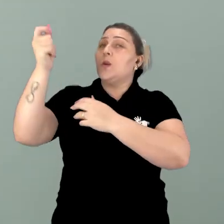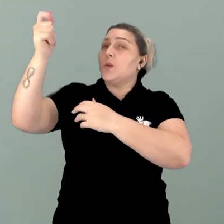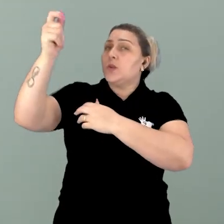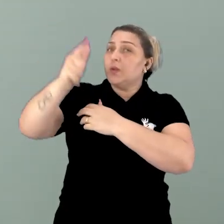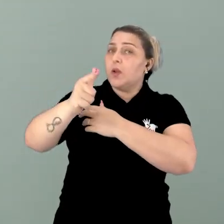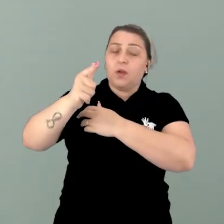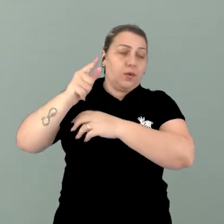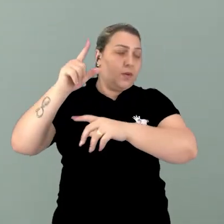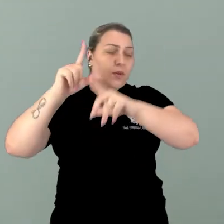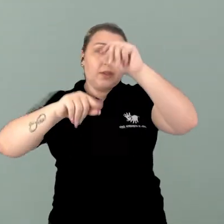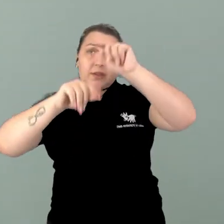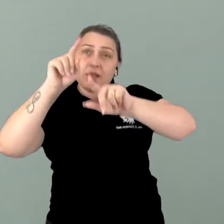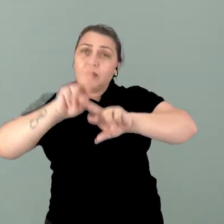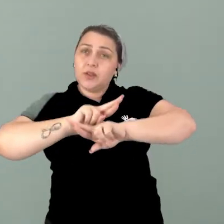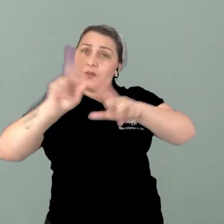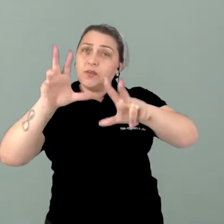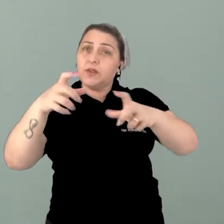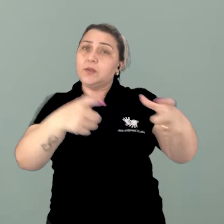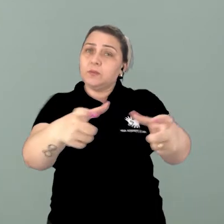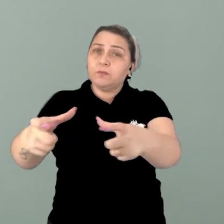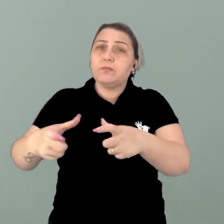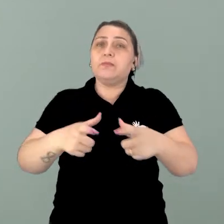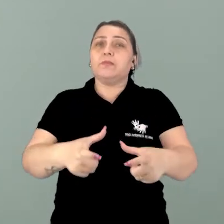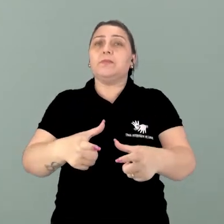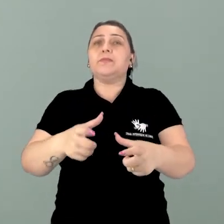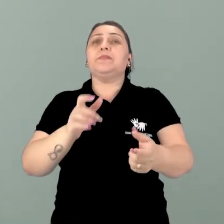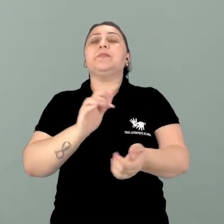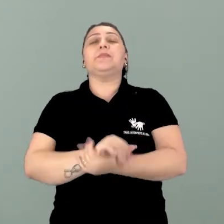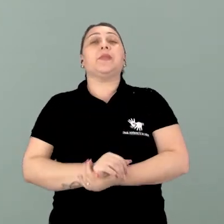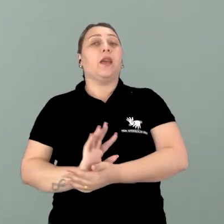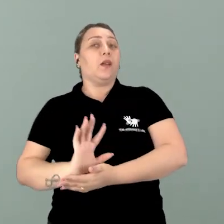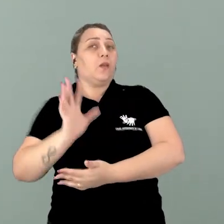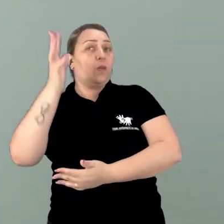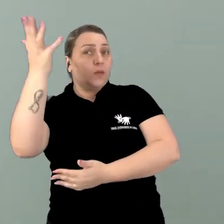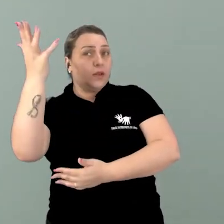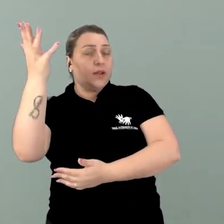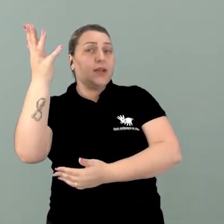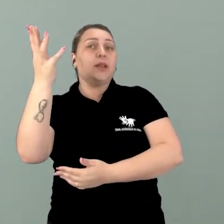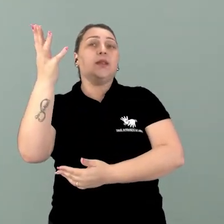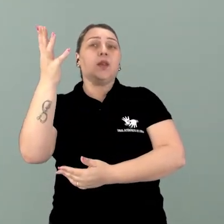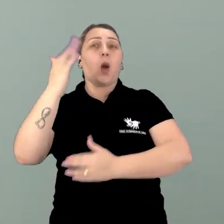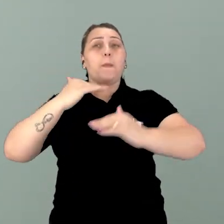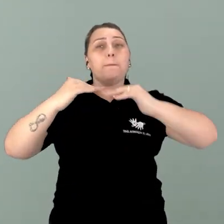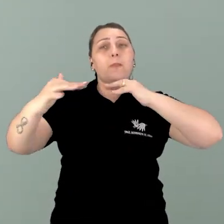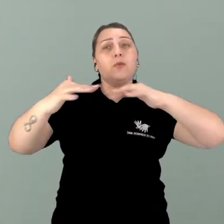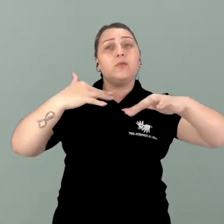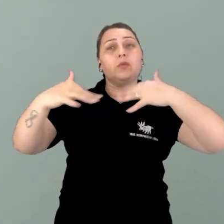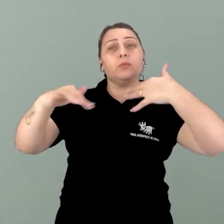as estrelas em diferentes posições e que isso acontece graças ao